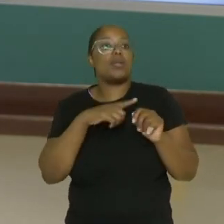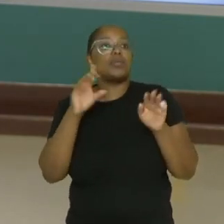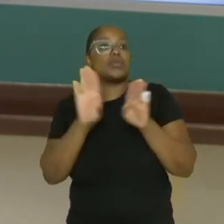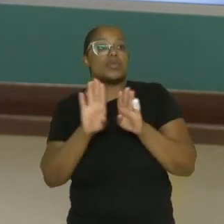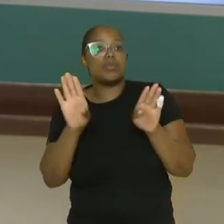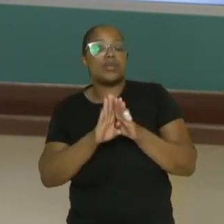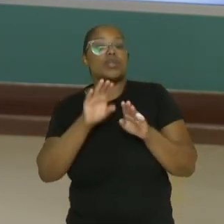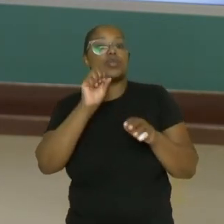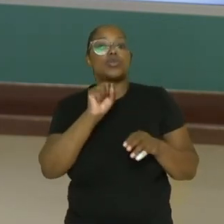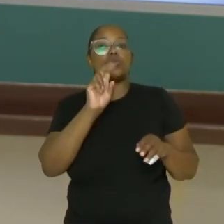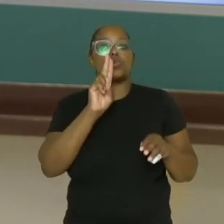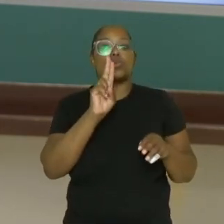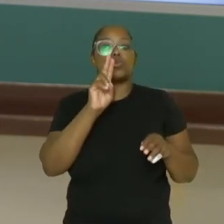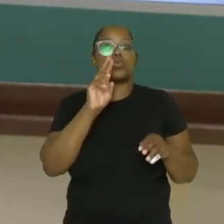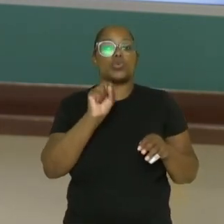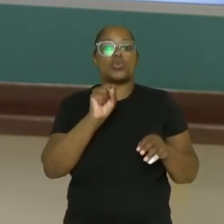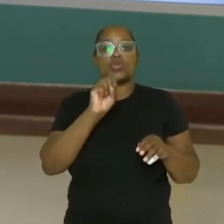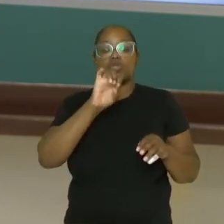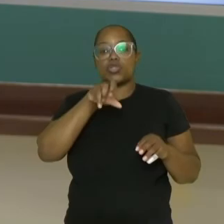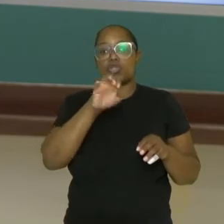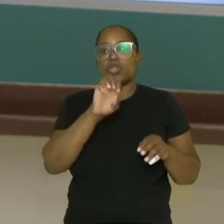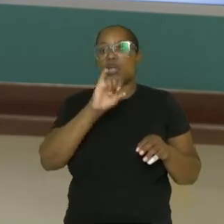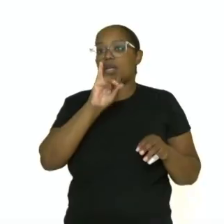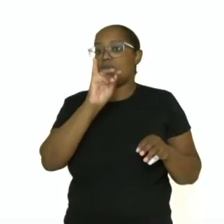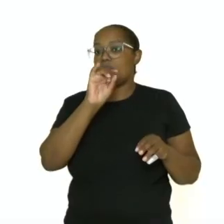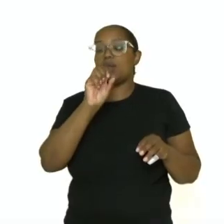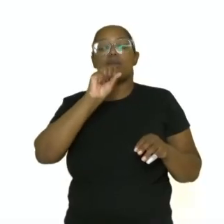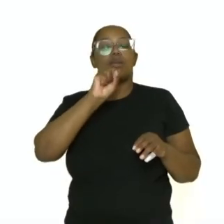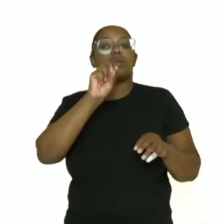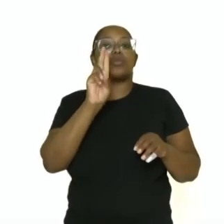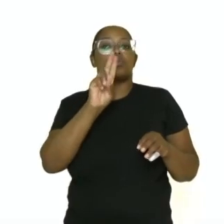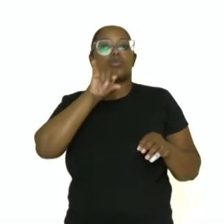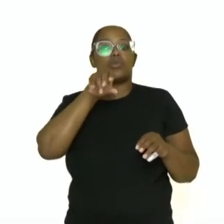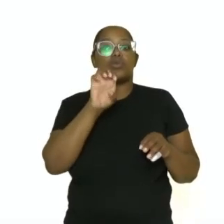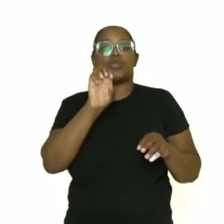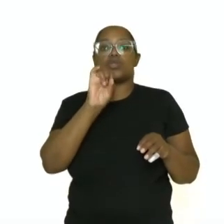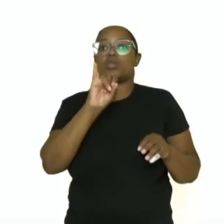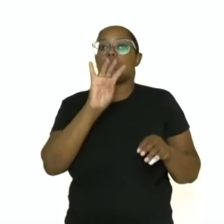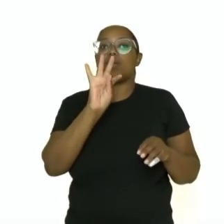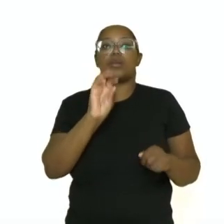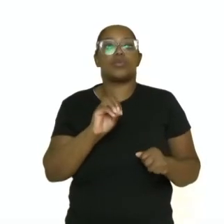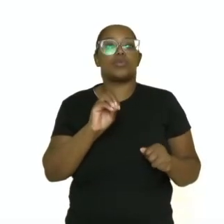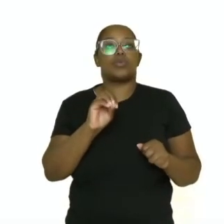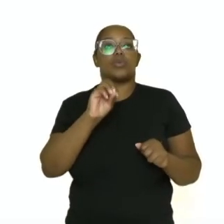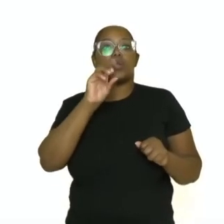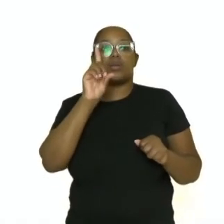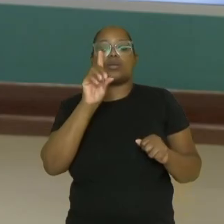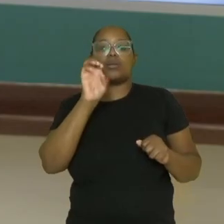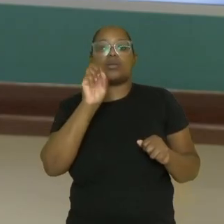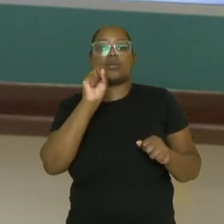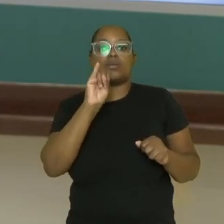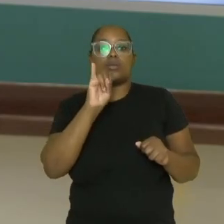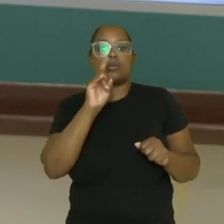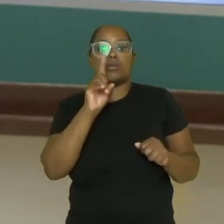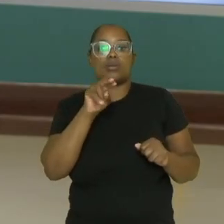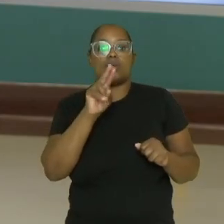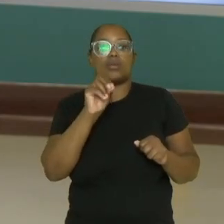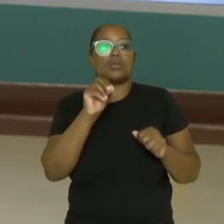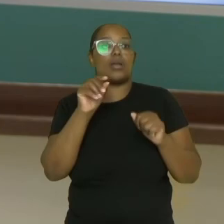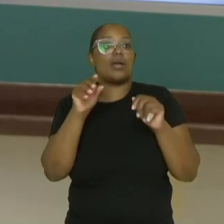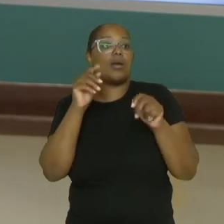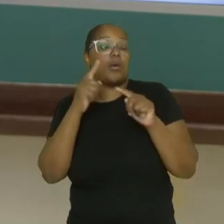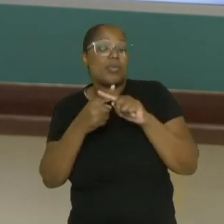também o sujeito desinencial, que é aquele que eu vou identificar mesmo ele não estando presente ali de forma